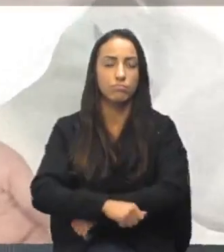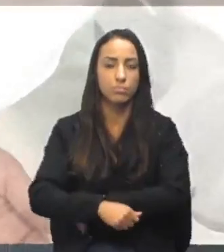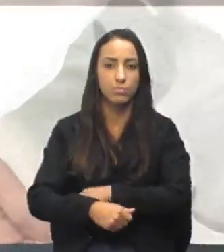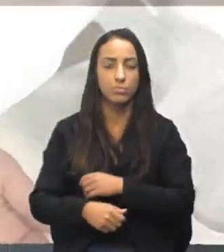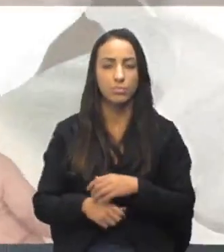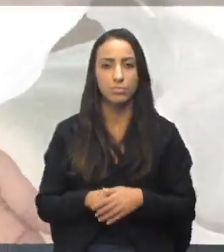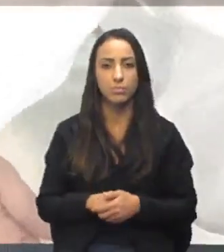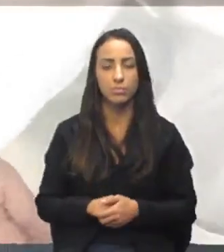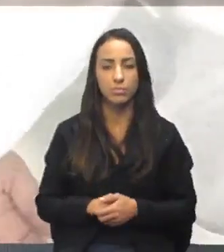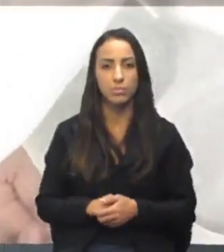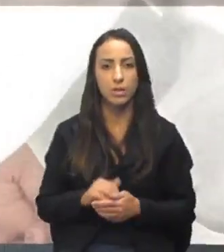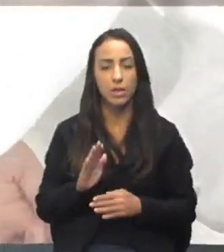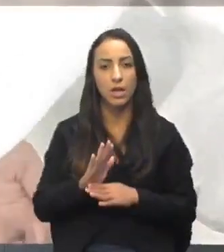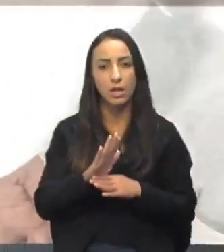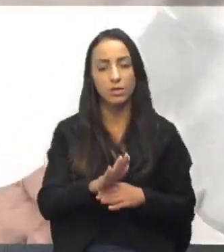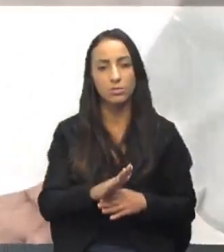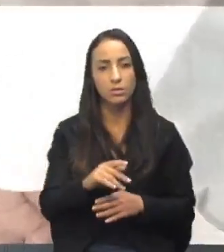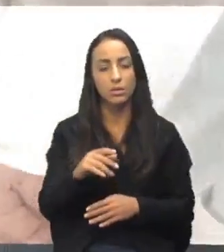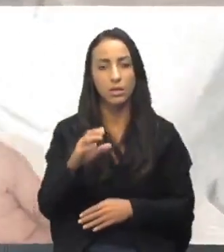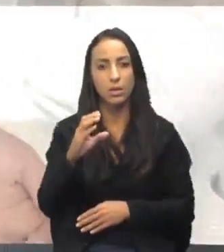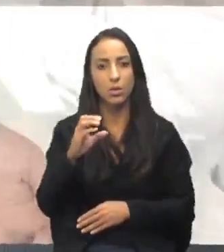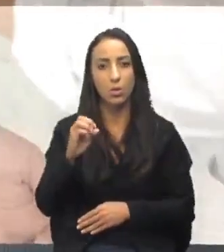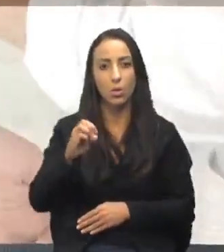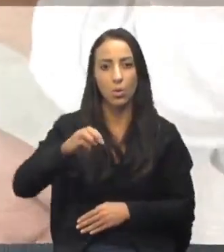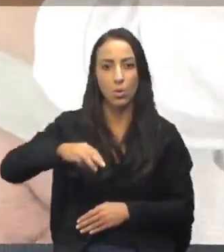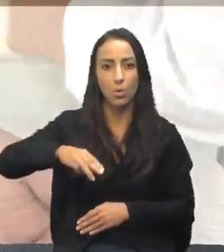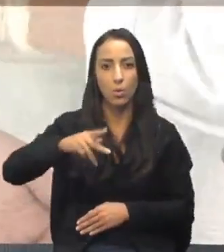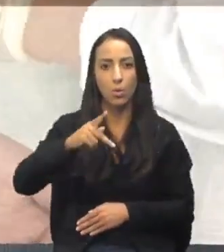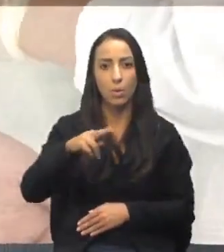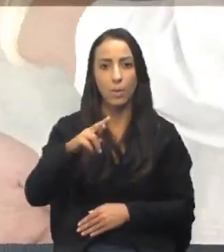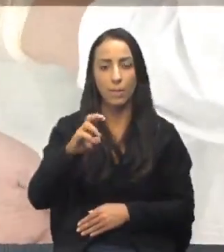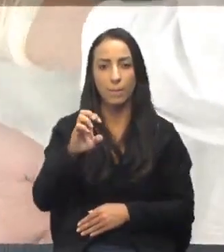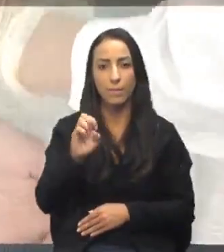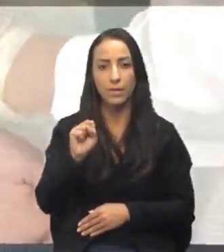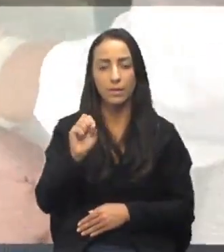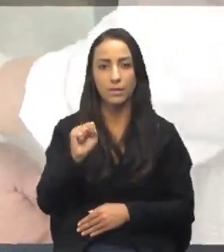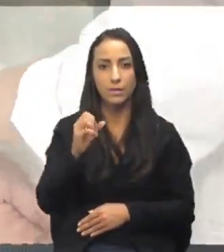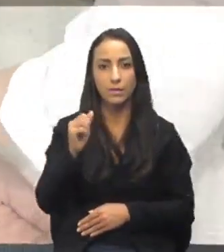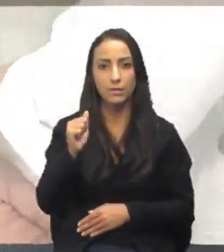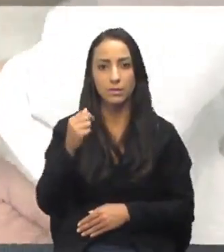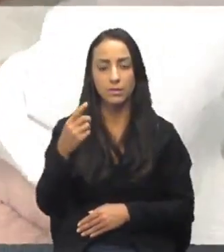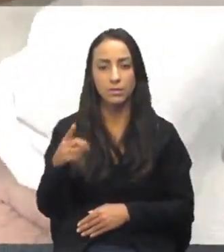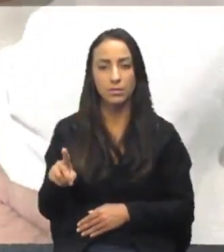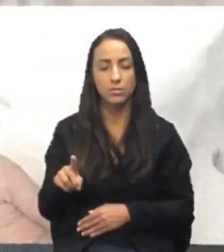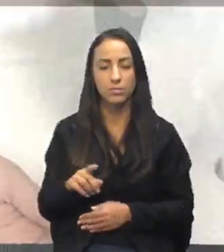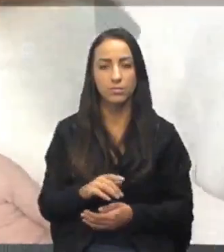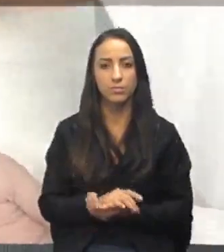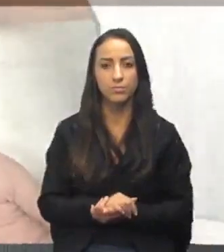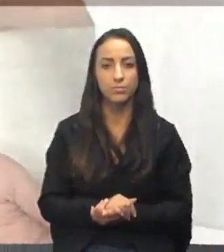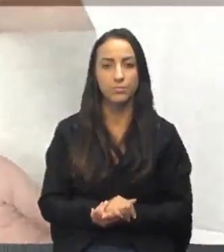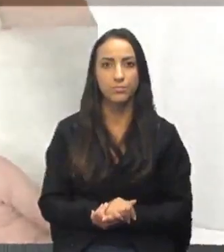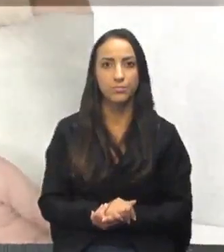e favorecer a compressão realizada pela gaze.